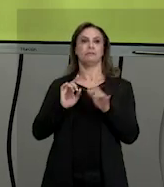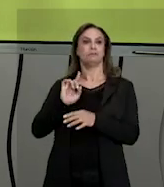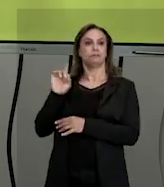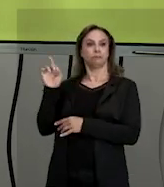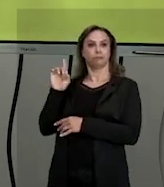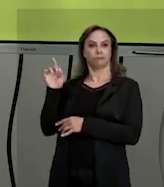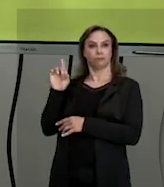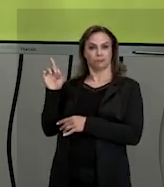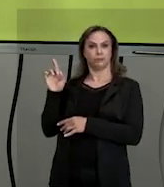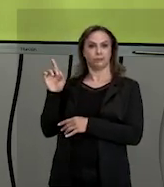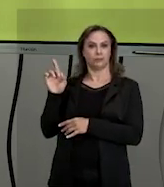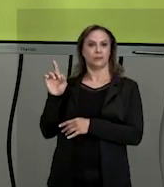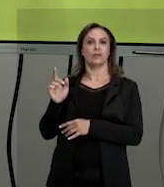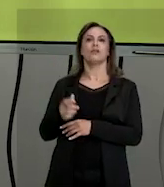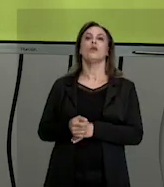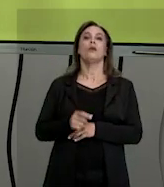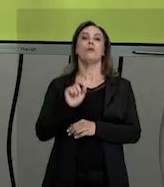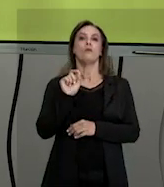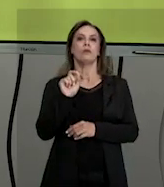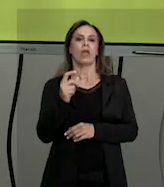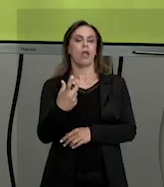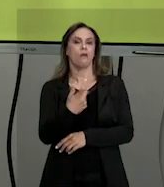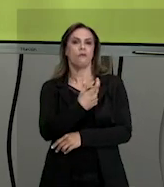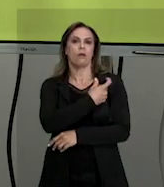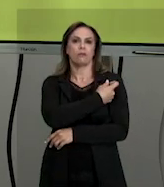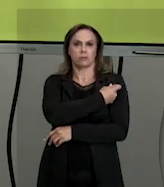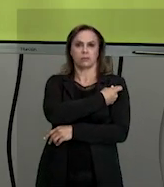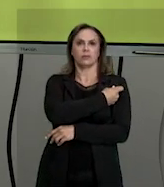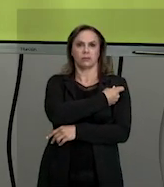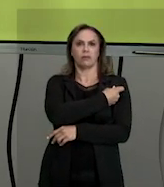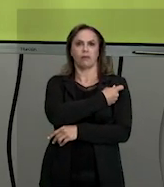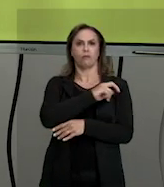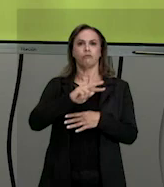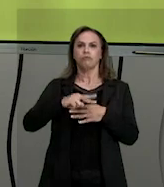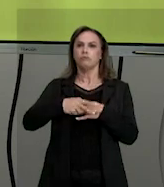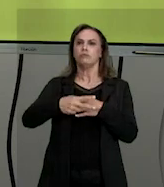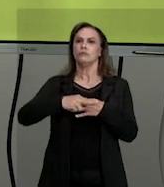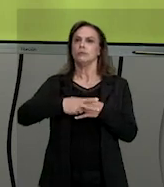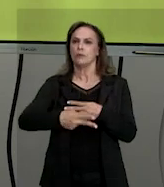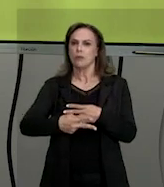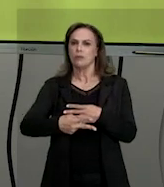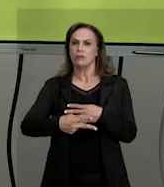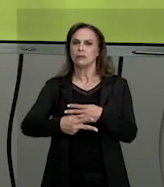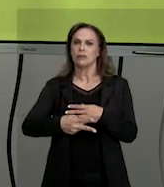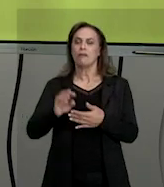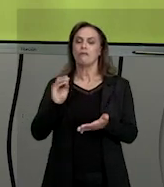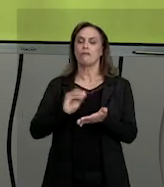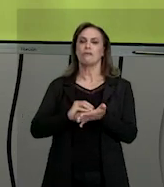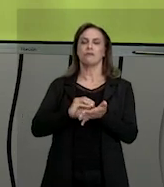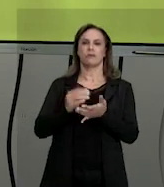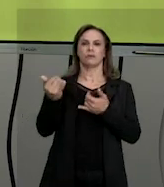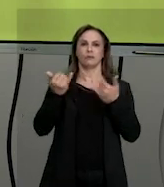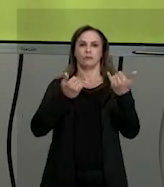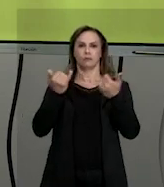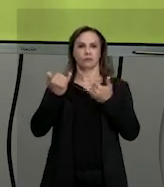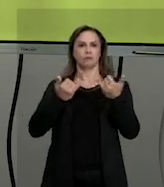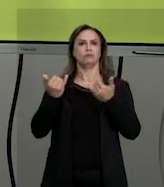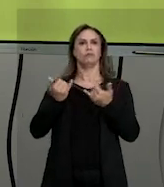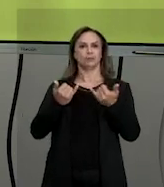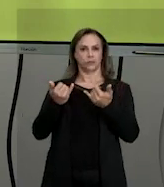e desinformação. Nós vamos associar dados do texto aos gráficos de evolução de casos e mortes